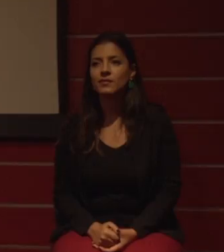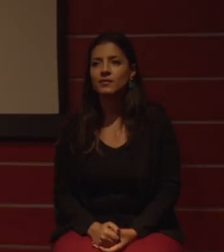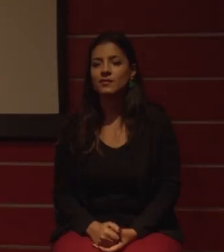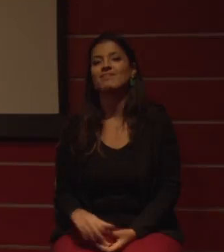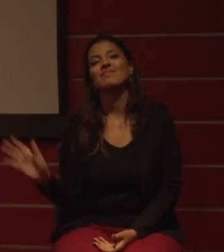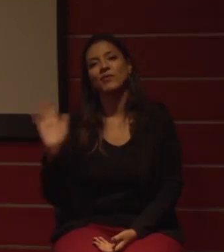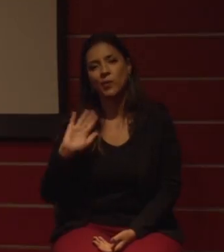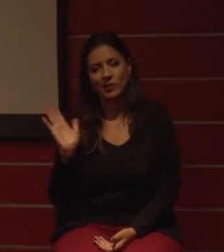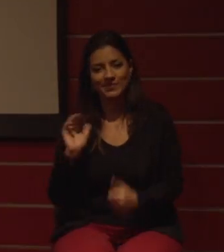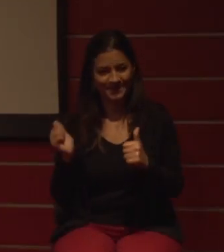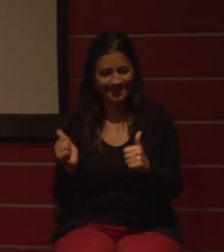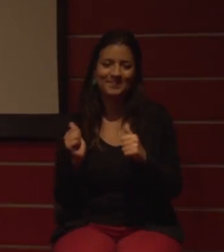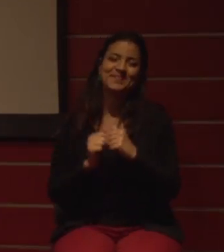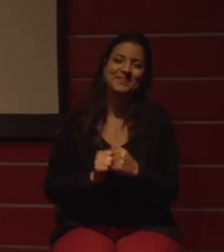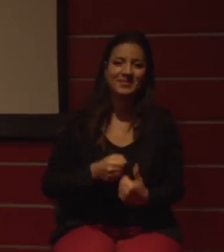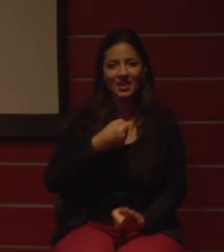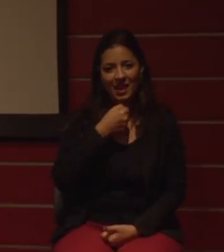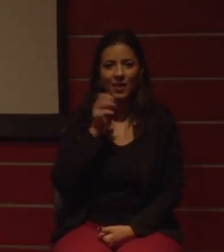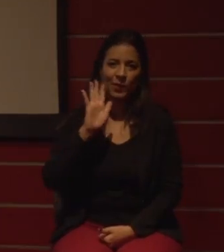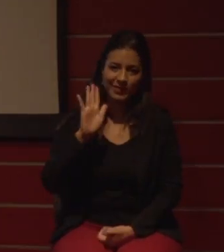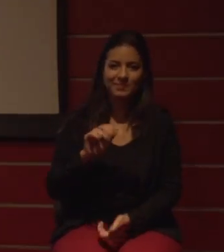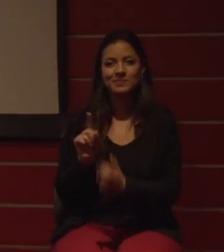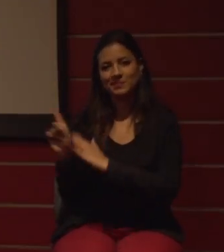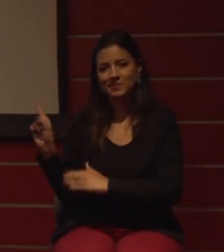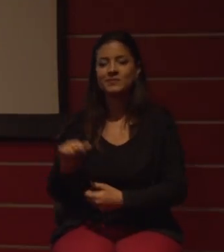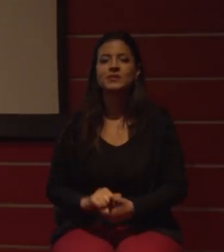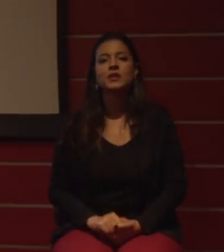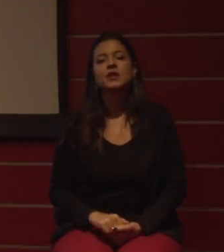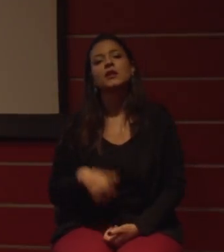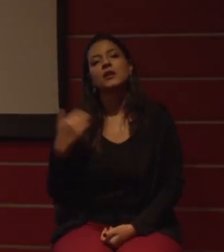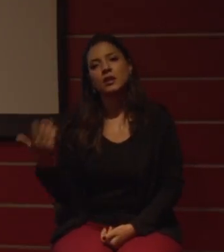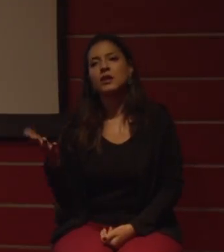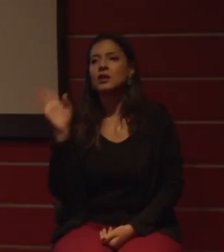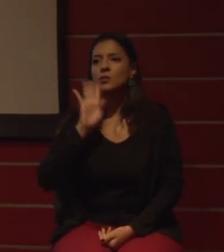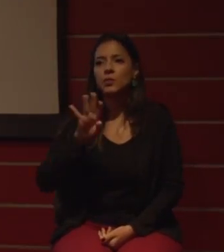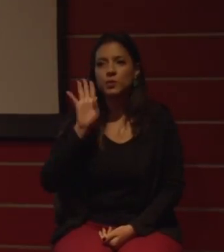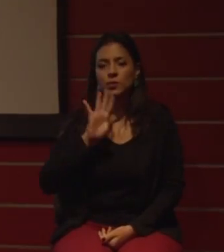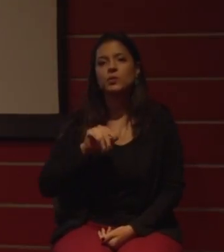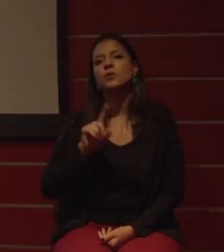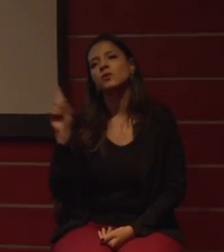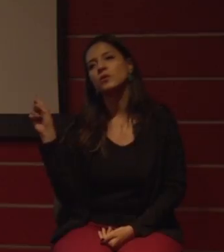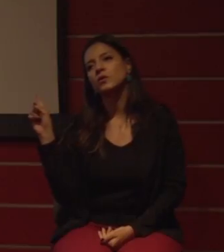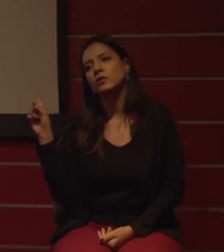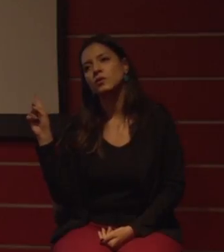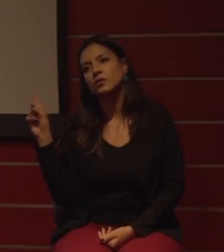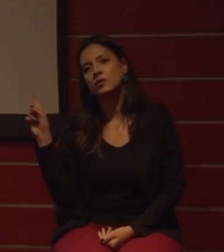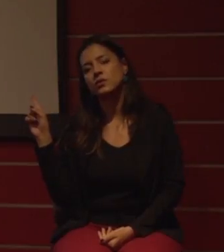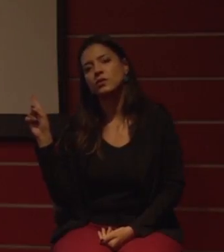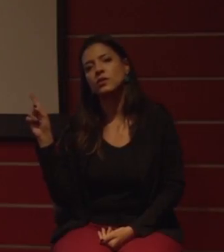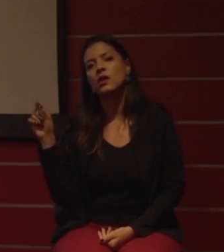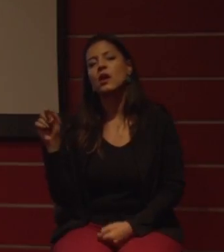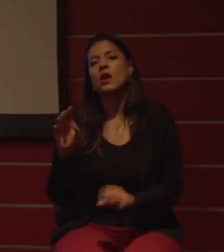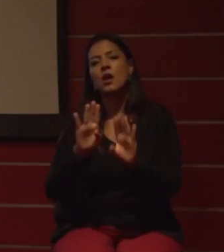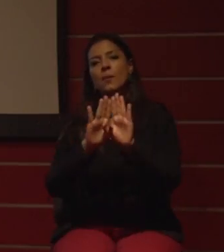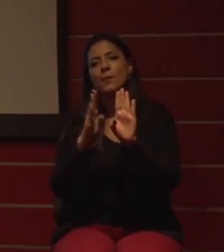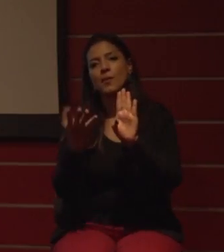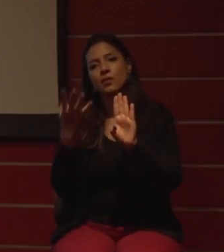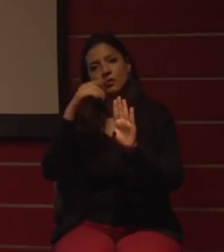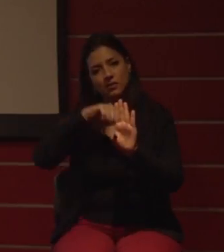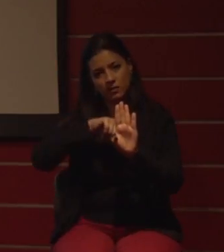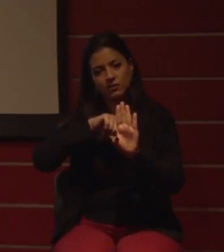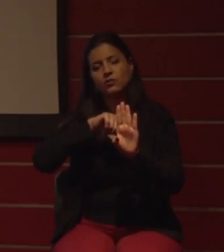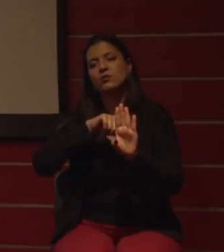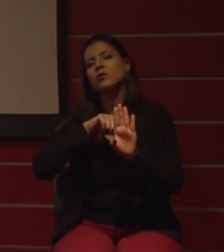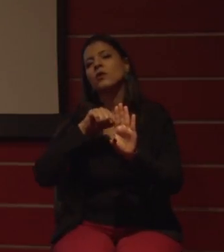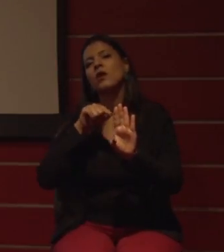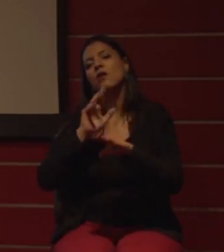oi oi não o que o que é bacana né no de dentro dos nossos portões é porque ele